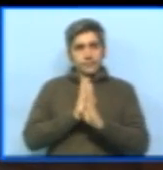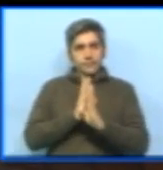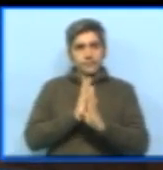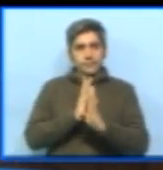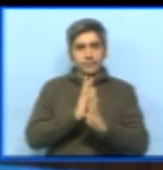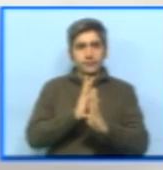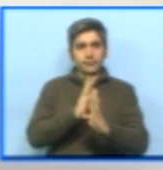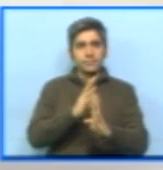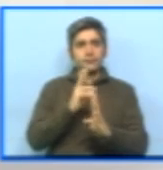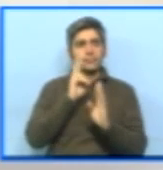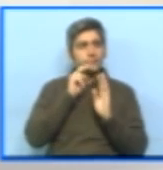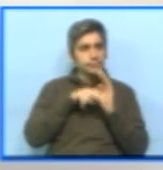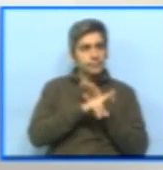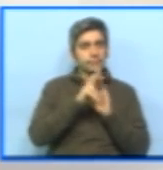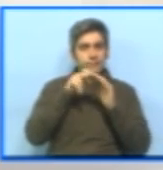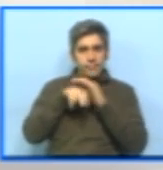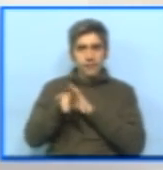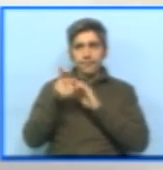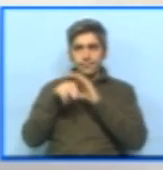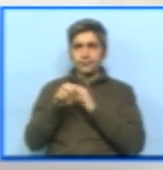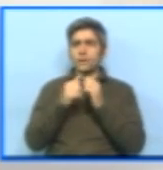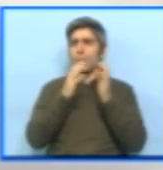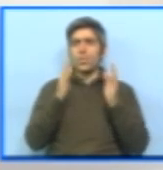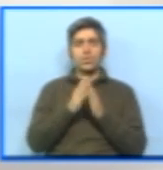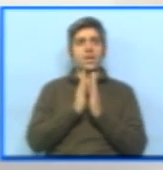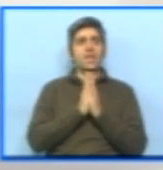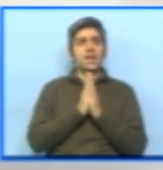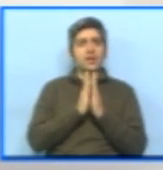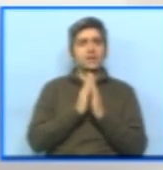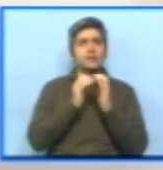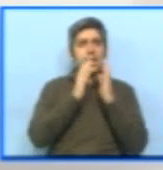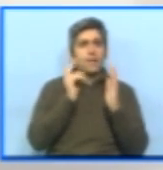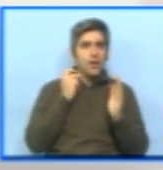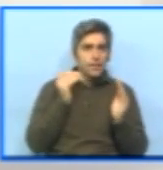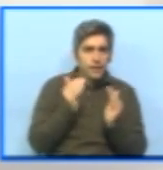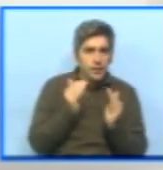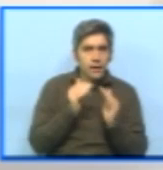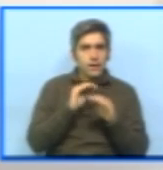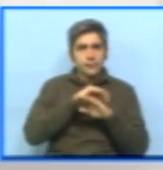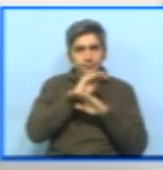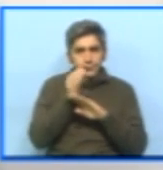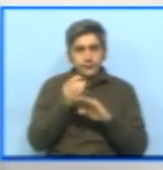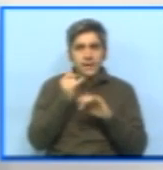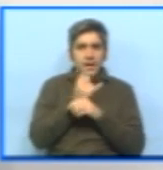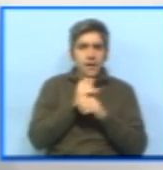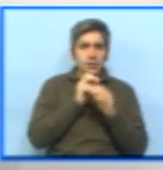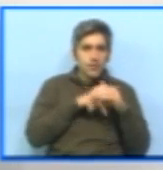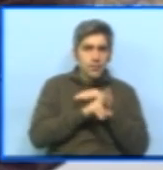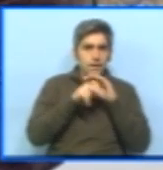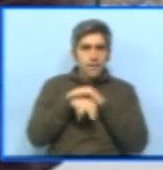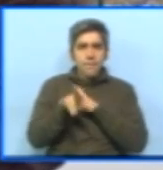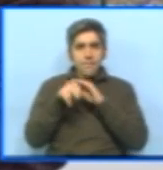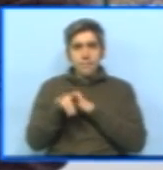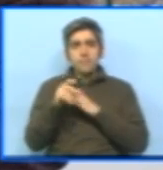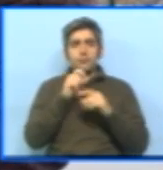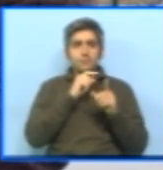continuando a visitar todas as igrejas, todas as ermidas, todas as capelas da ilha, aquelas que é possível, que muitas